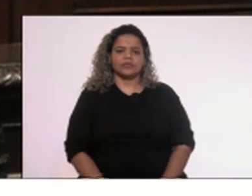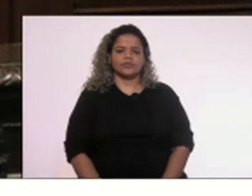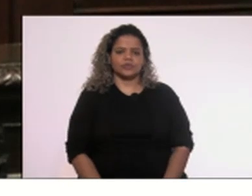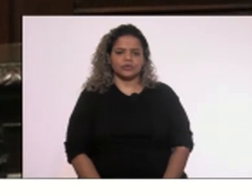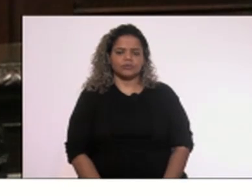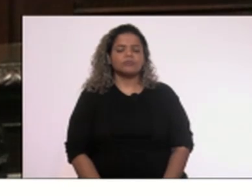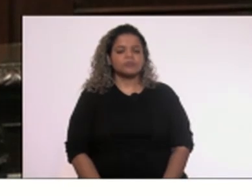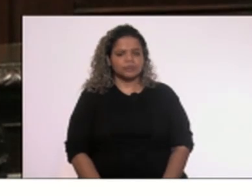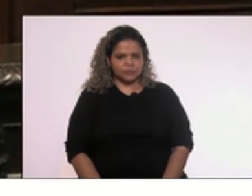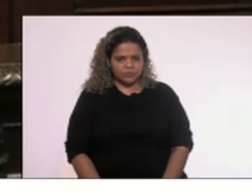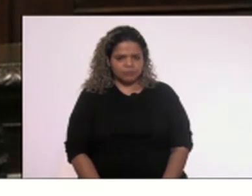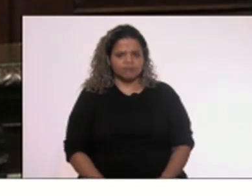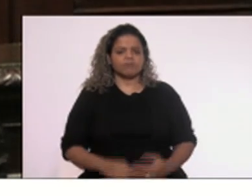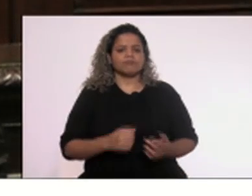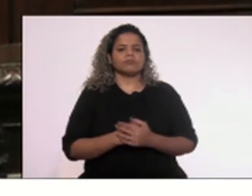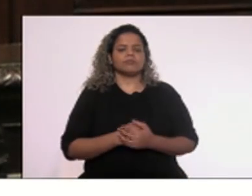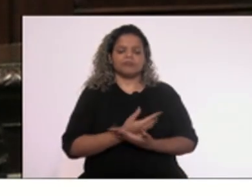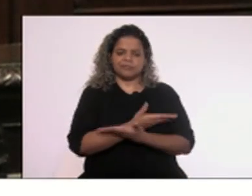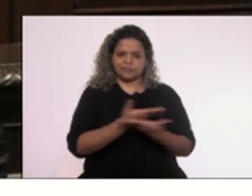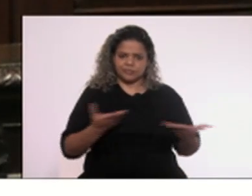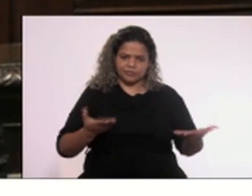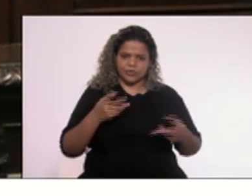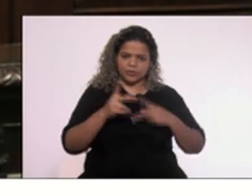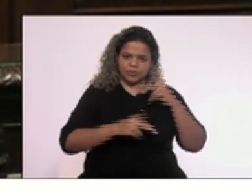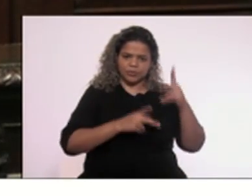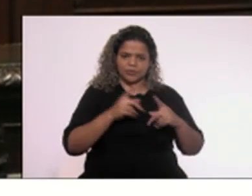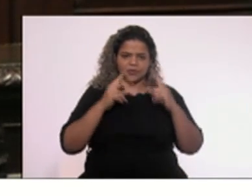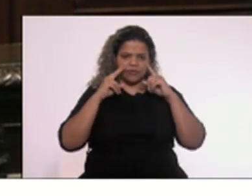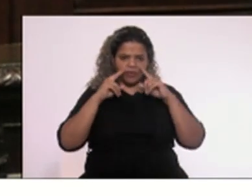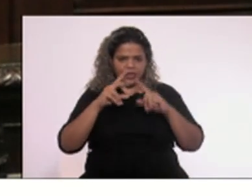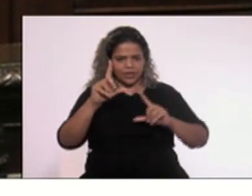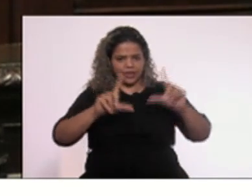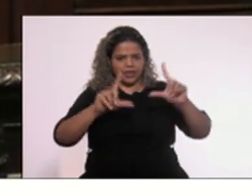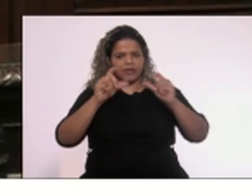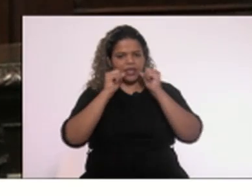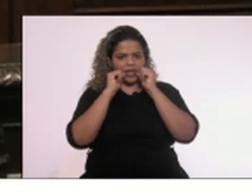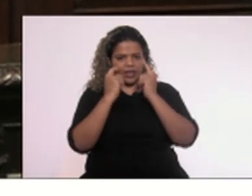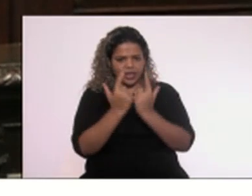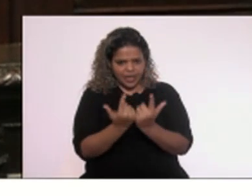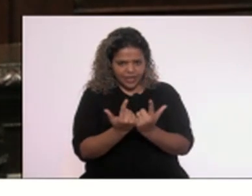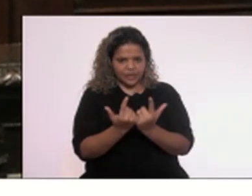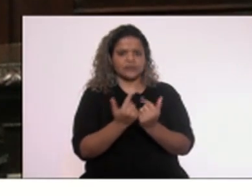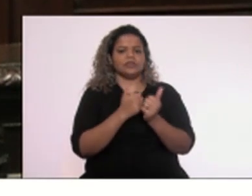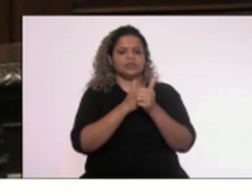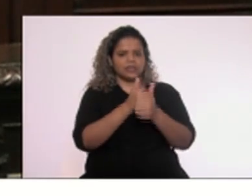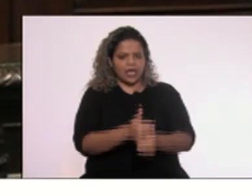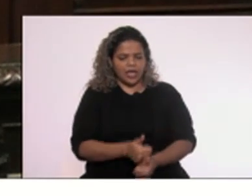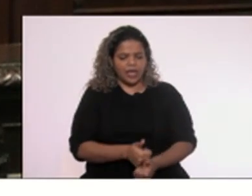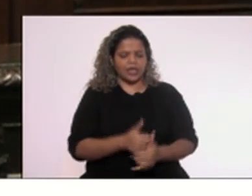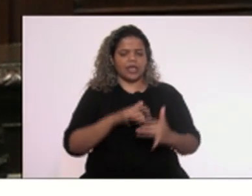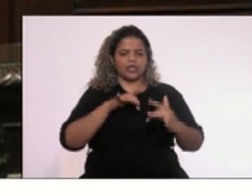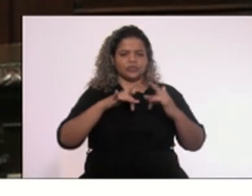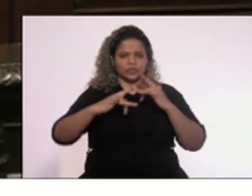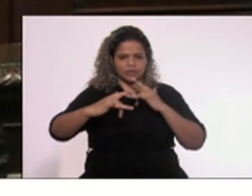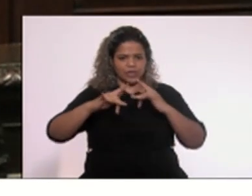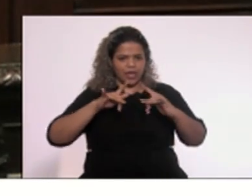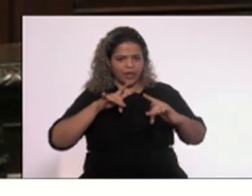plenário Barbosa Lima Sobrinho, cidadãos e cidadãs que nos assistem pela TV Alerj, nos seguem pelas redes